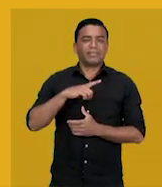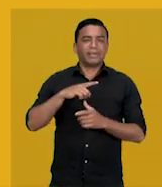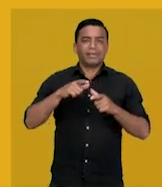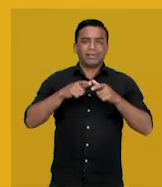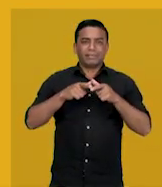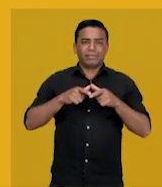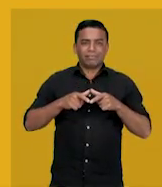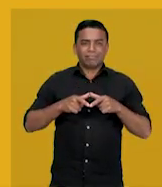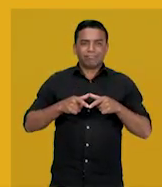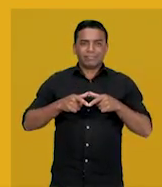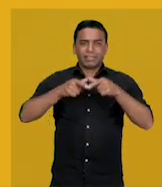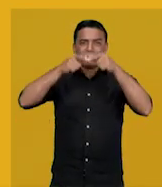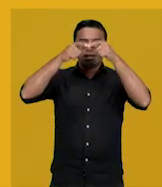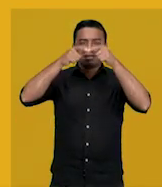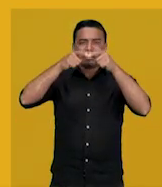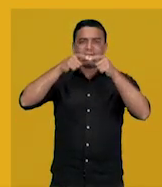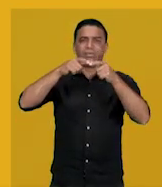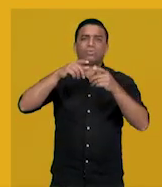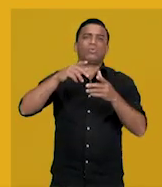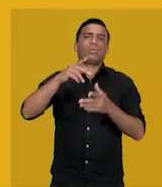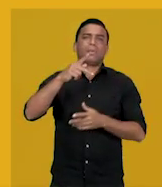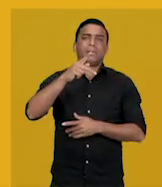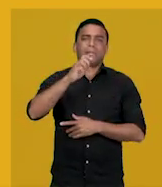triangular, pentagonal,